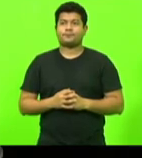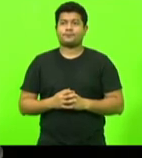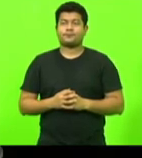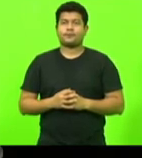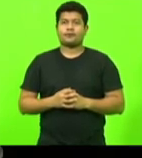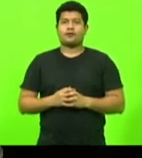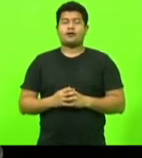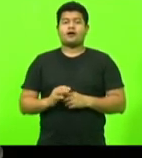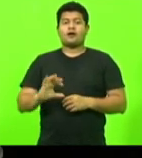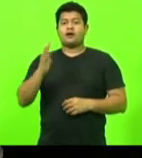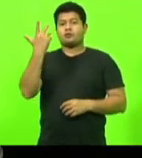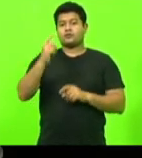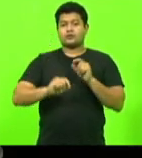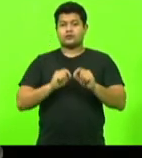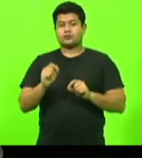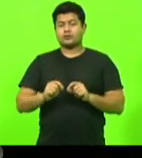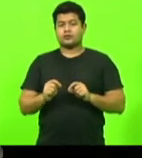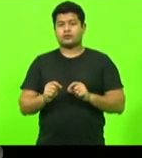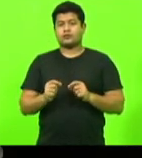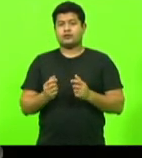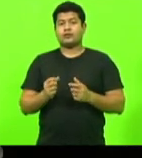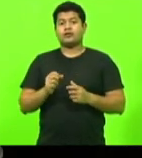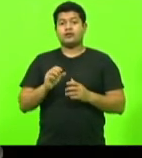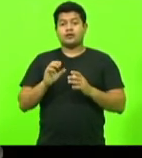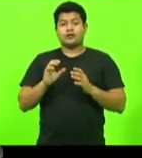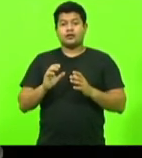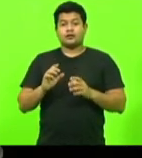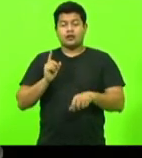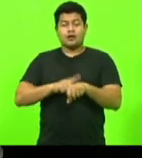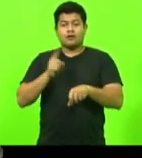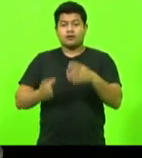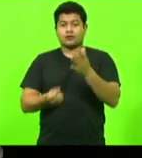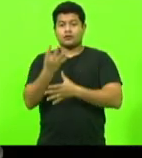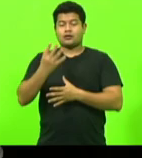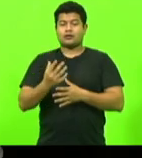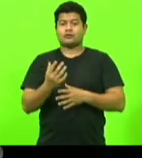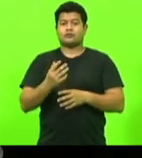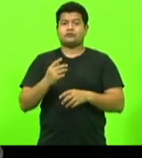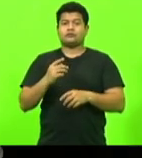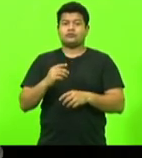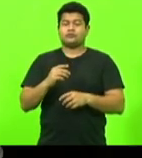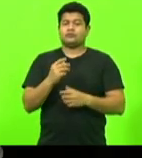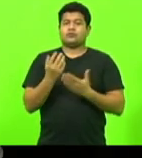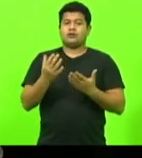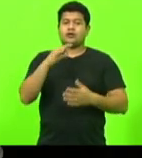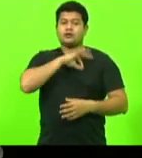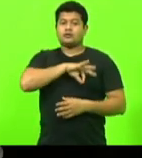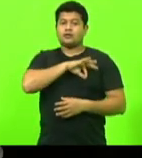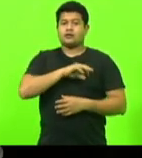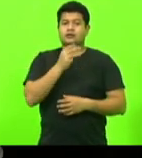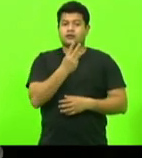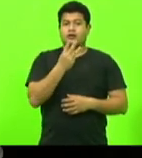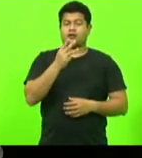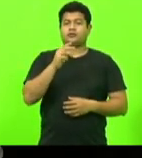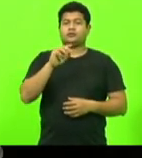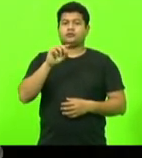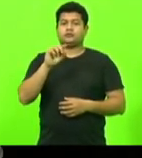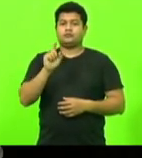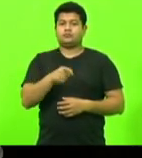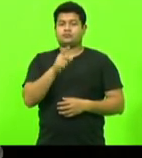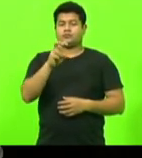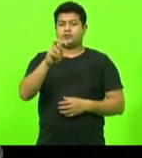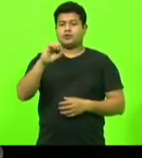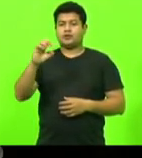Ocorre que, ao estabelecer a remuneração mínima de R$ 3.500 para os níveis 1, R$ 4.000 para o nível